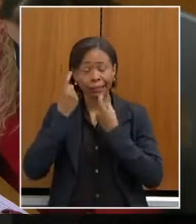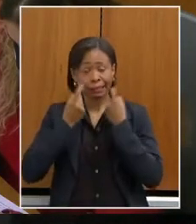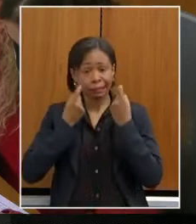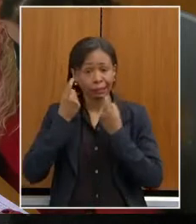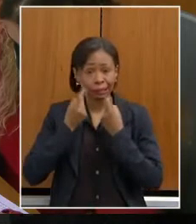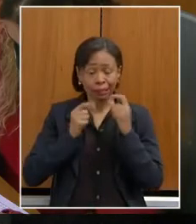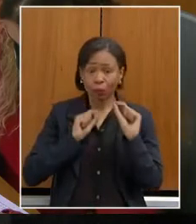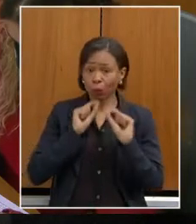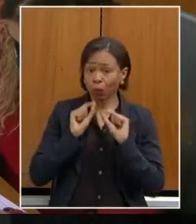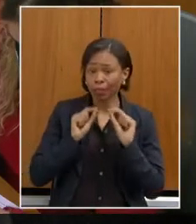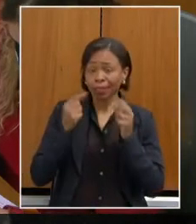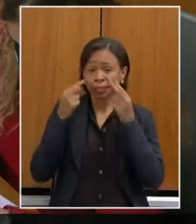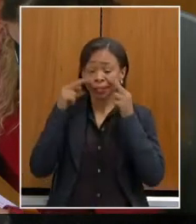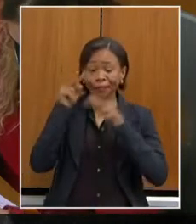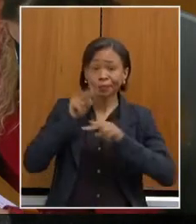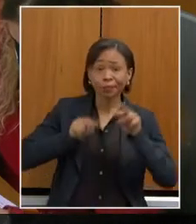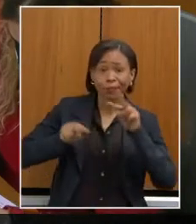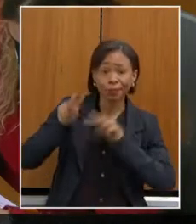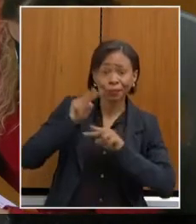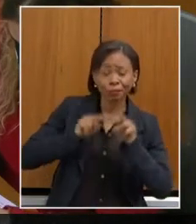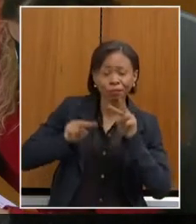que tenho lido, visto, acompanhado,